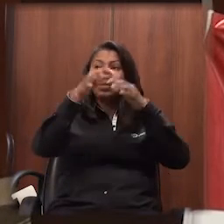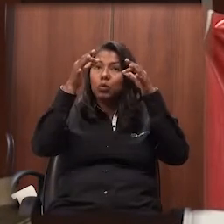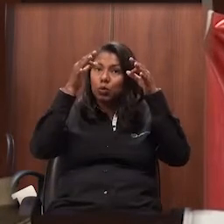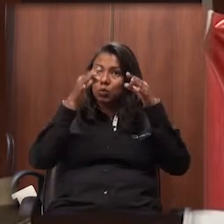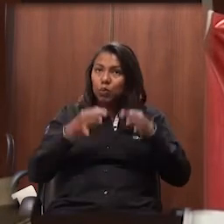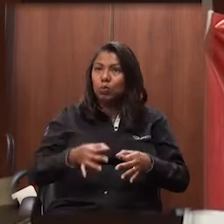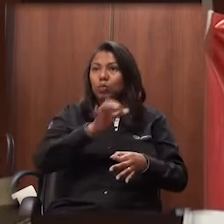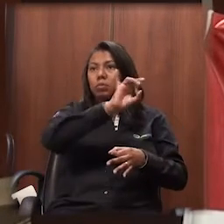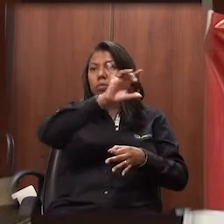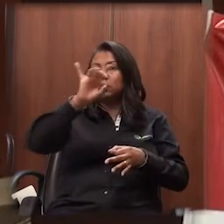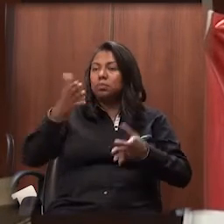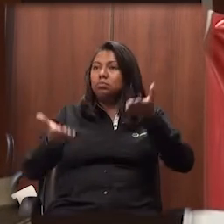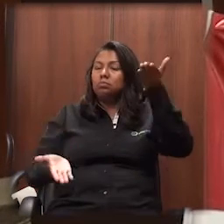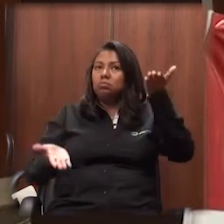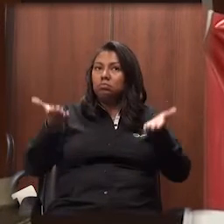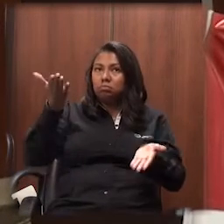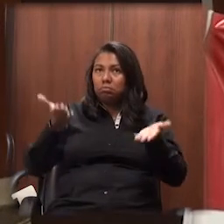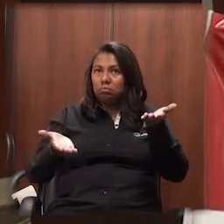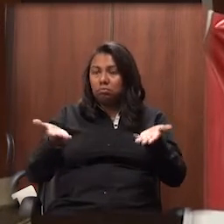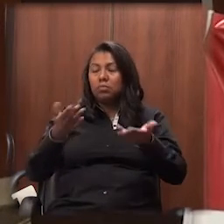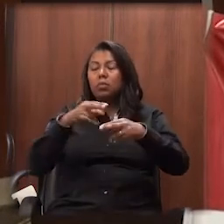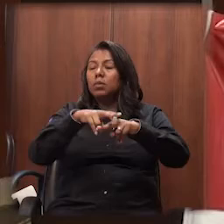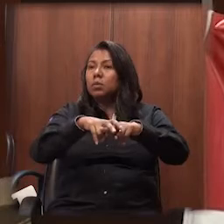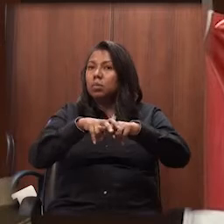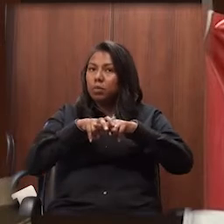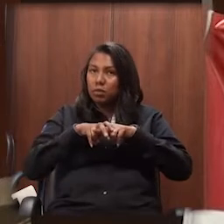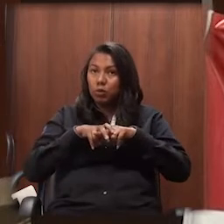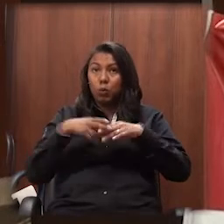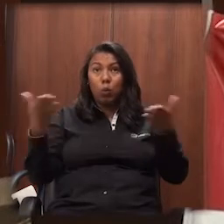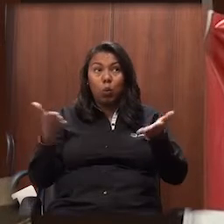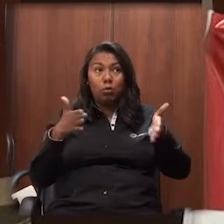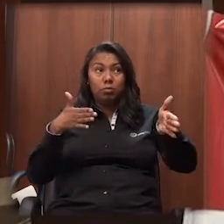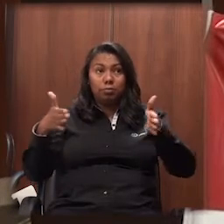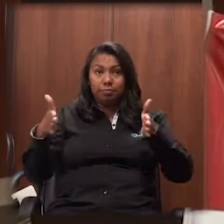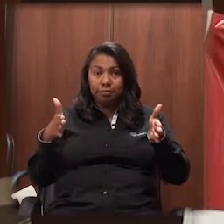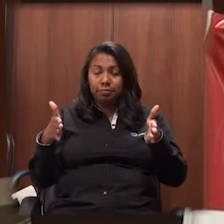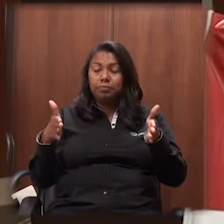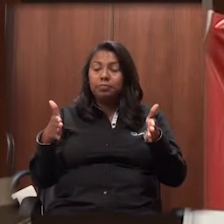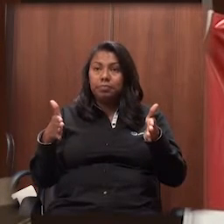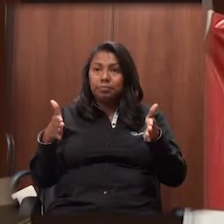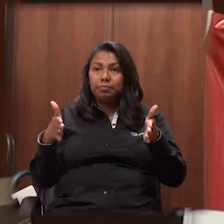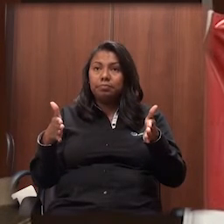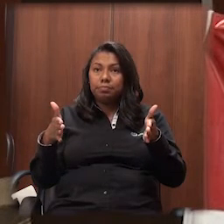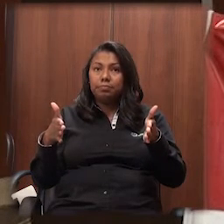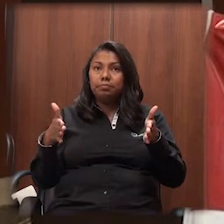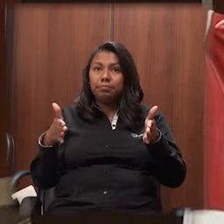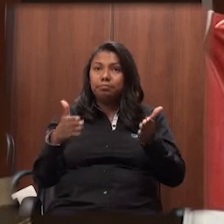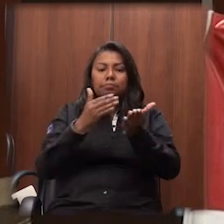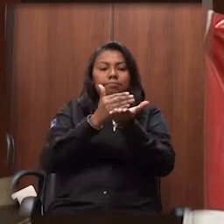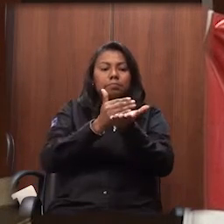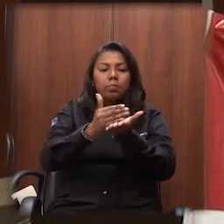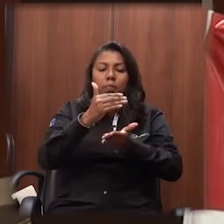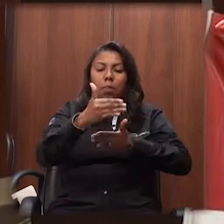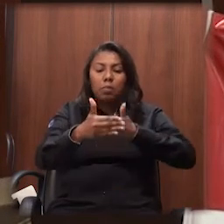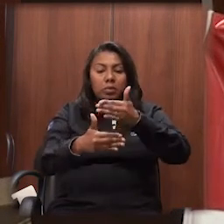e equilibrado. Por isso nós estamos nesse momento do seminário, sim, iniciando um processo